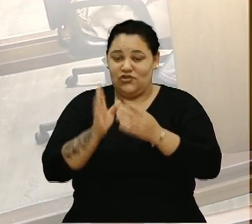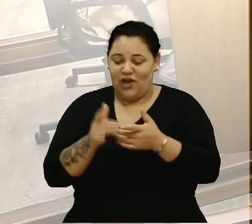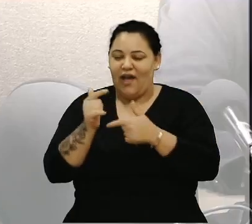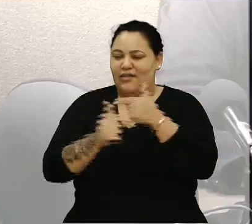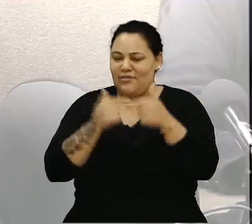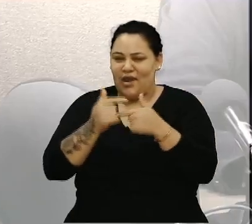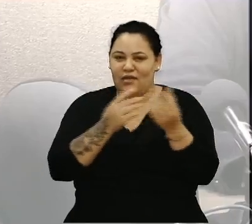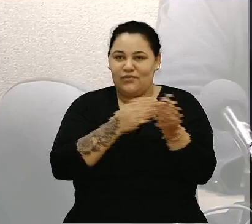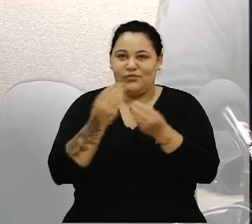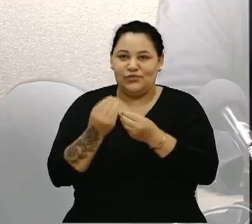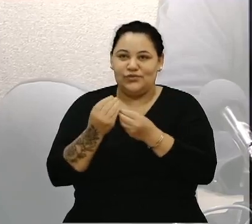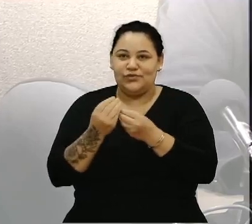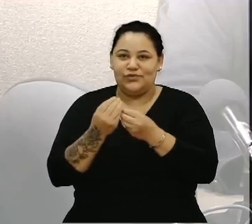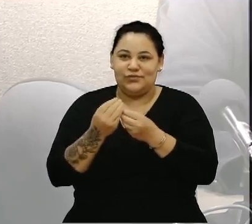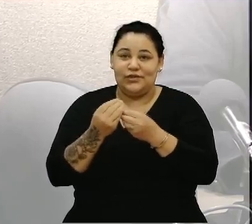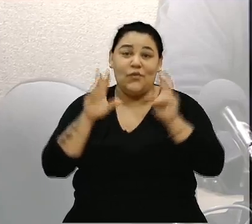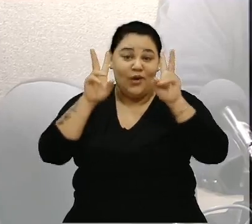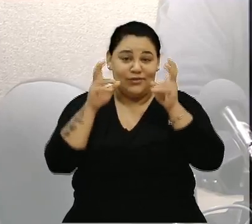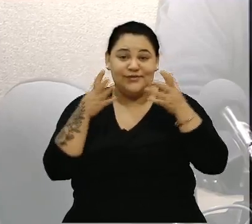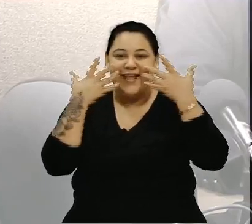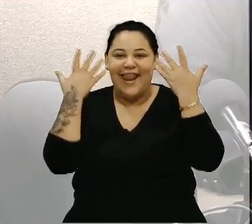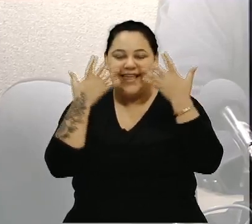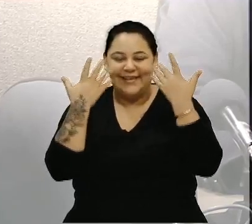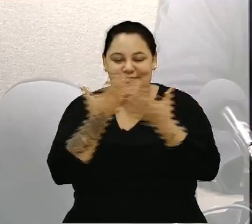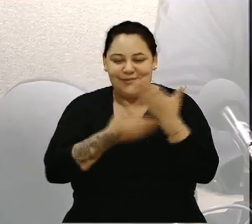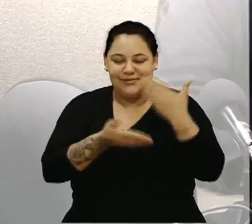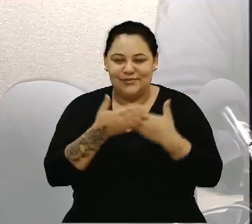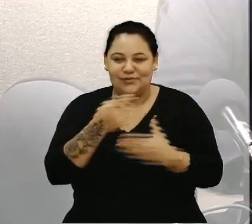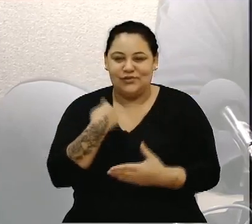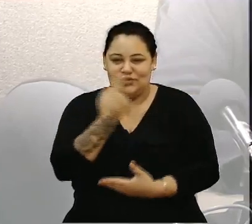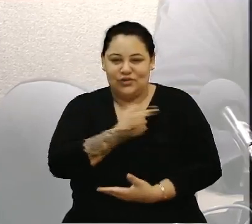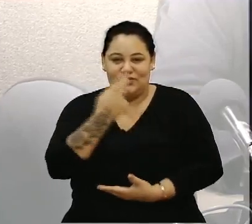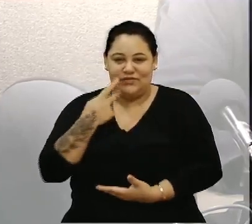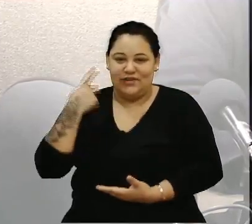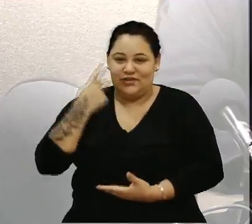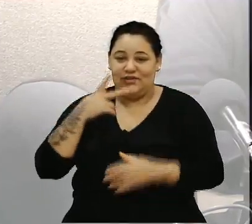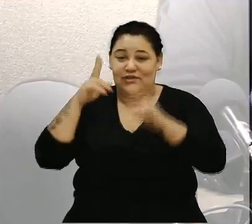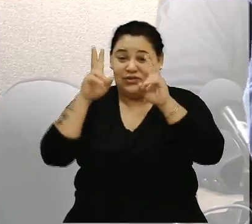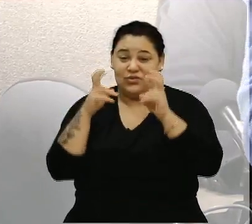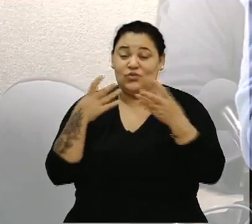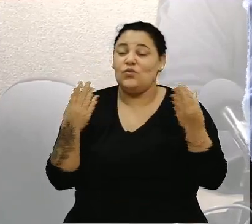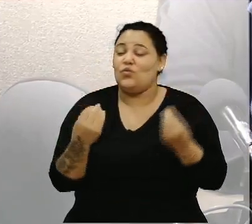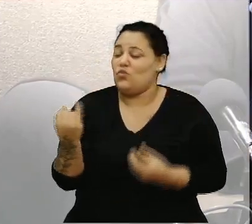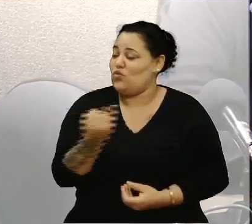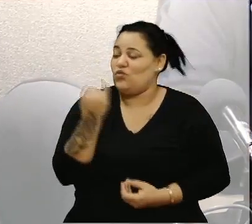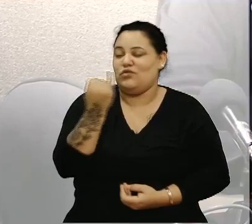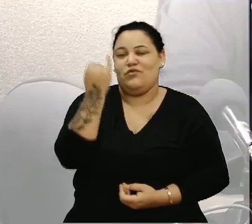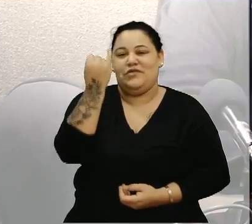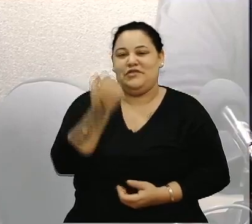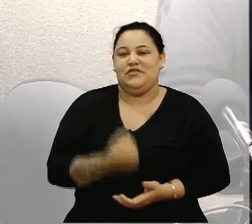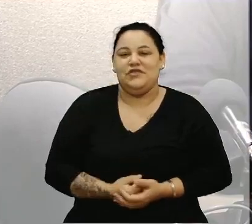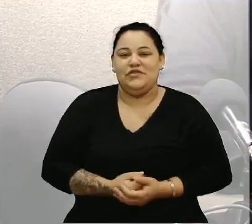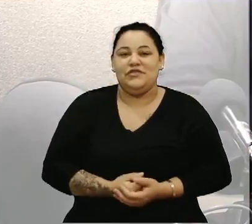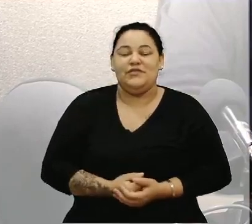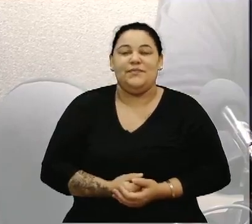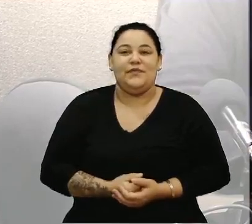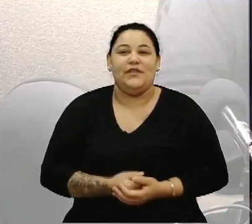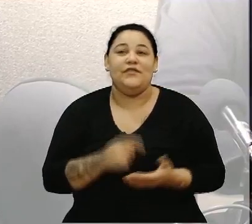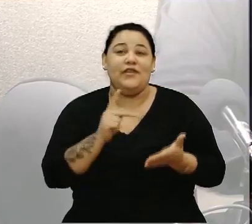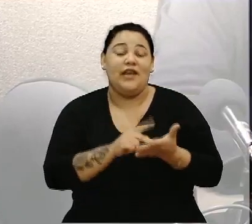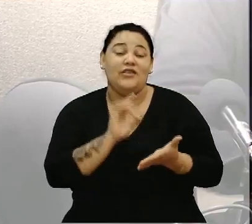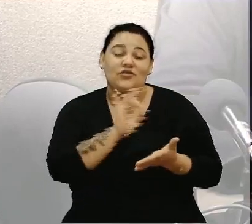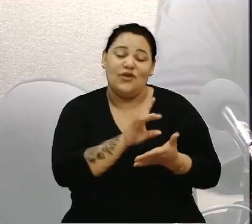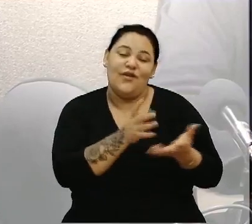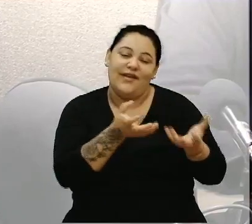de muita alegria para todos nós, vereadores. É um tema de extrema importância e, de fato, só quem convive